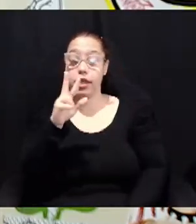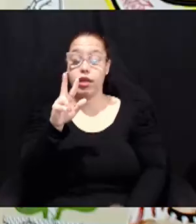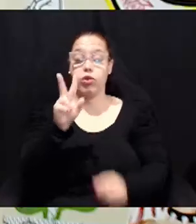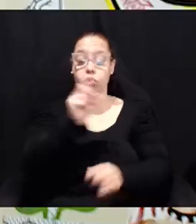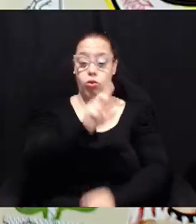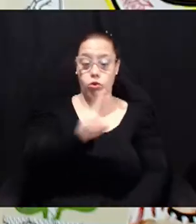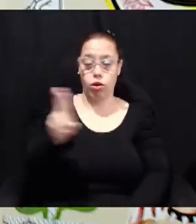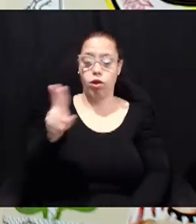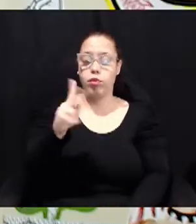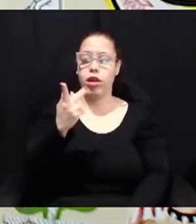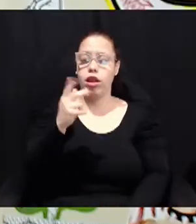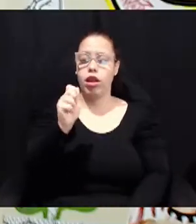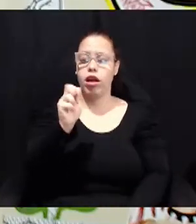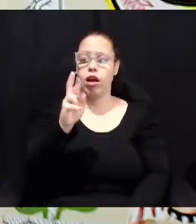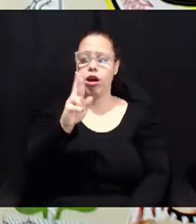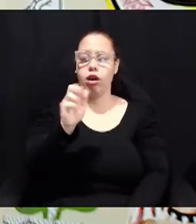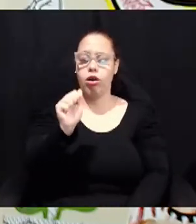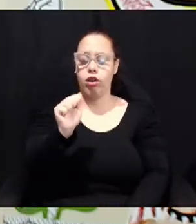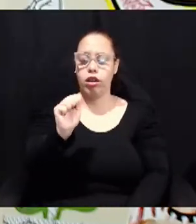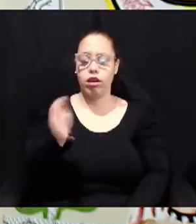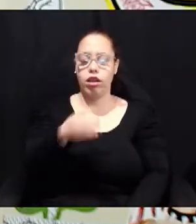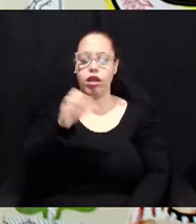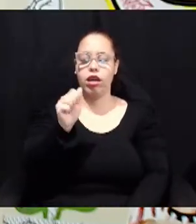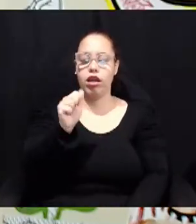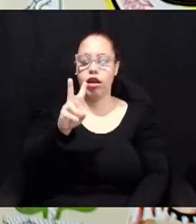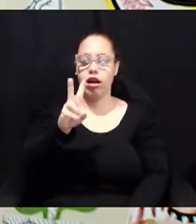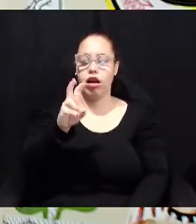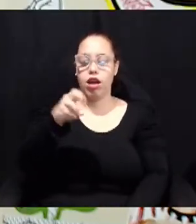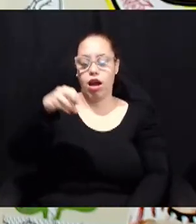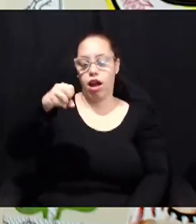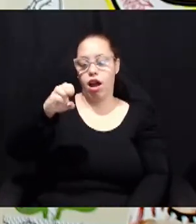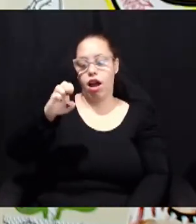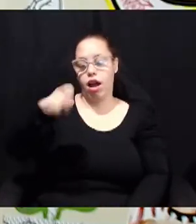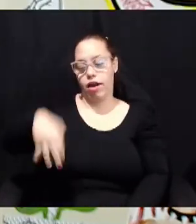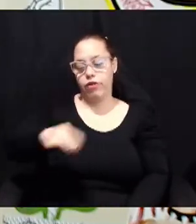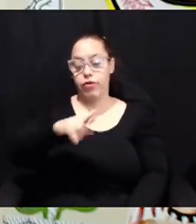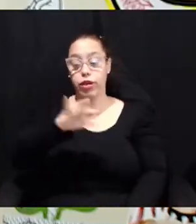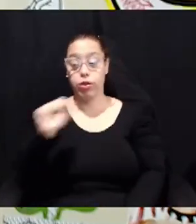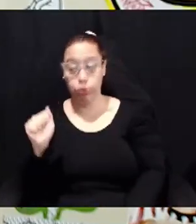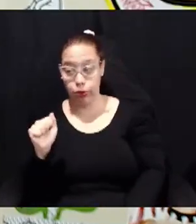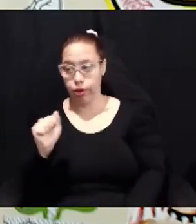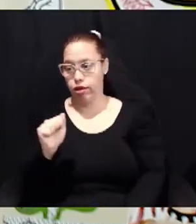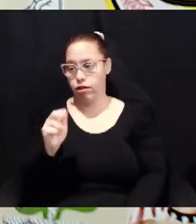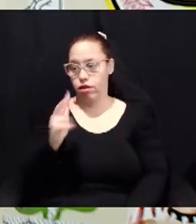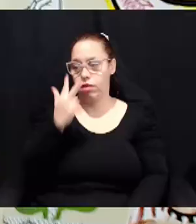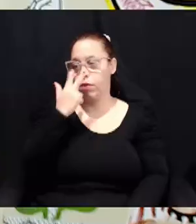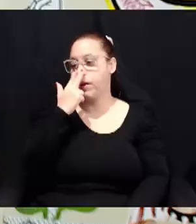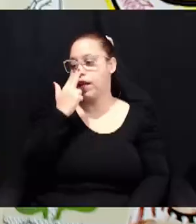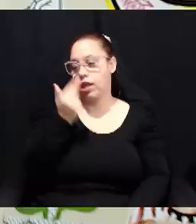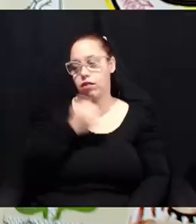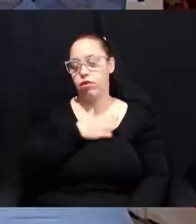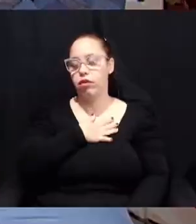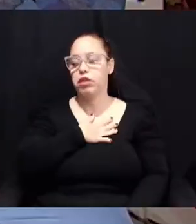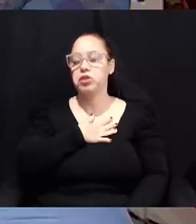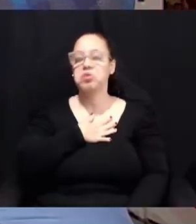pegar, disputar essa linguagem e subverter essa ideia de que quadrinho